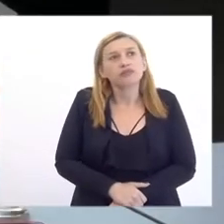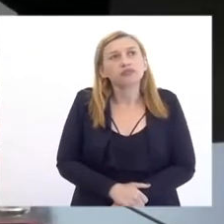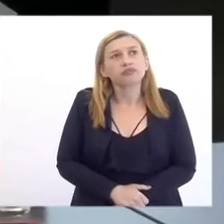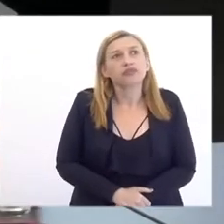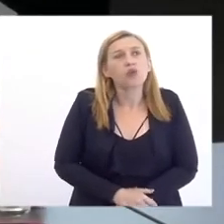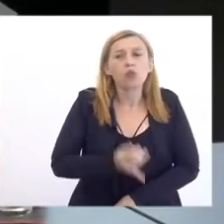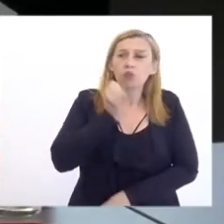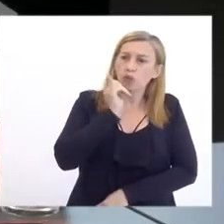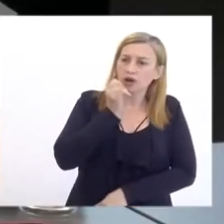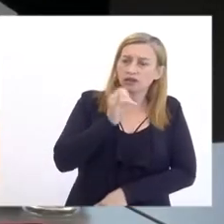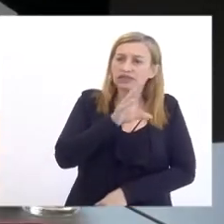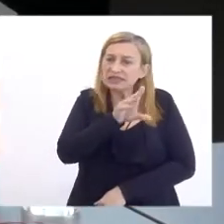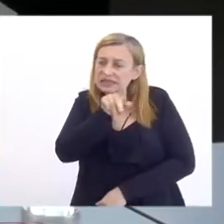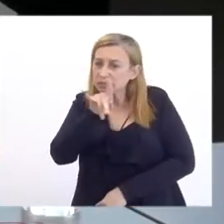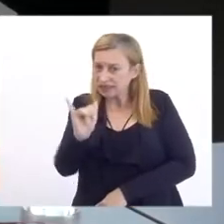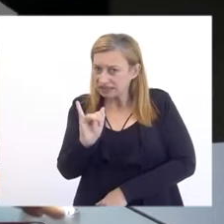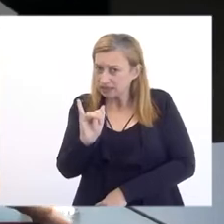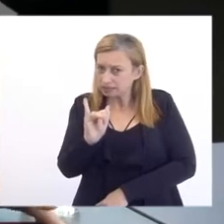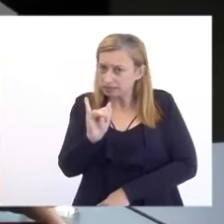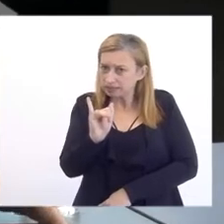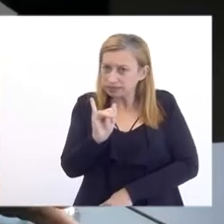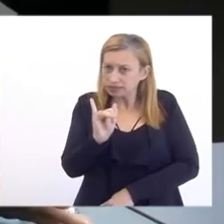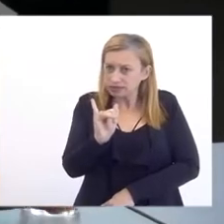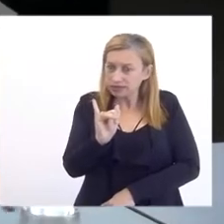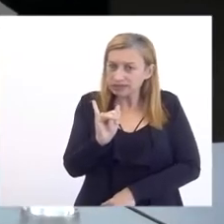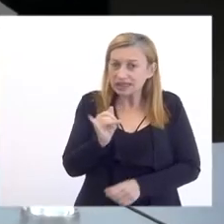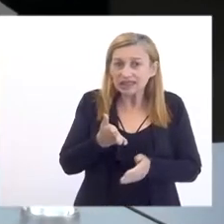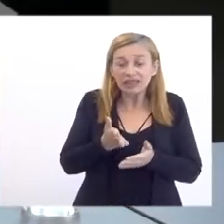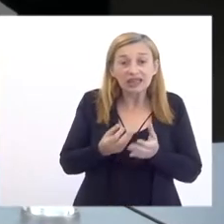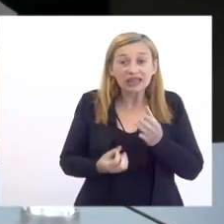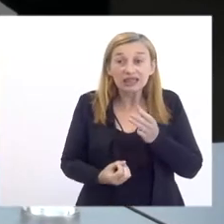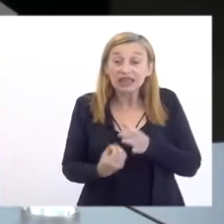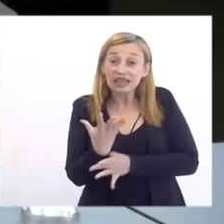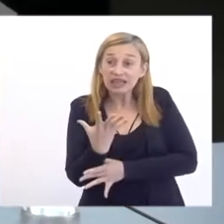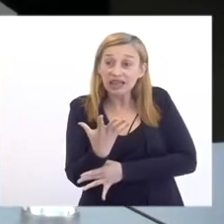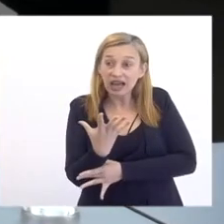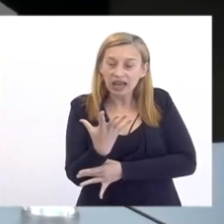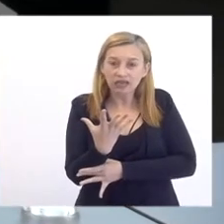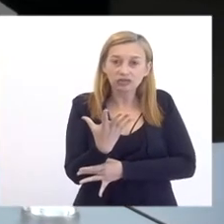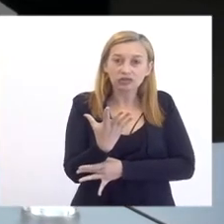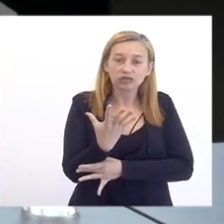o relatório de uma CPI nasce